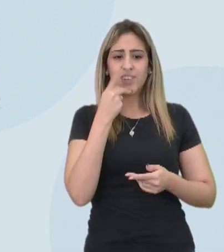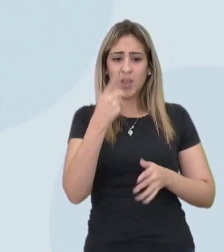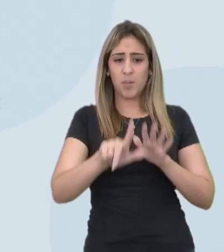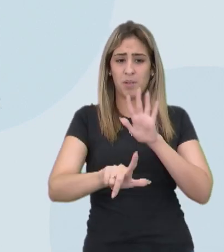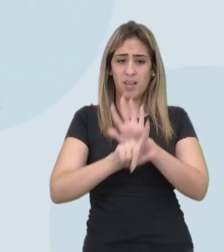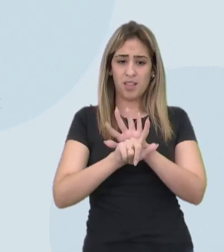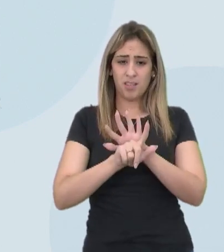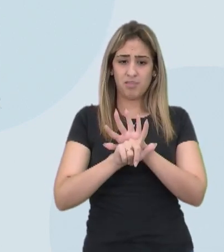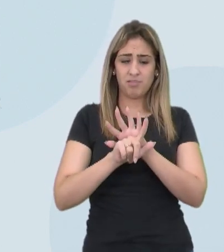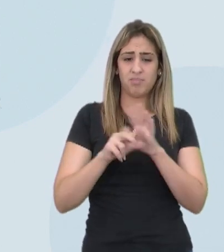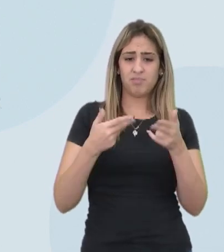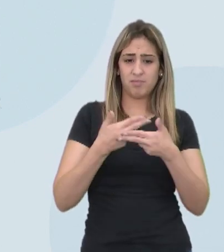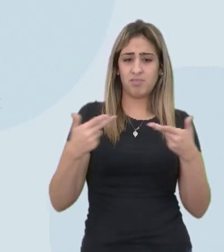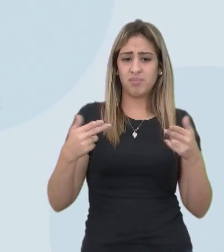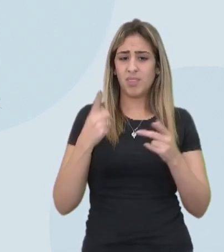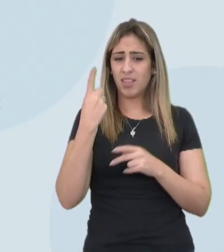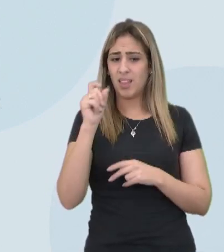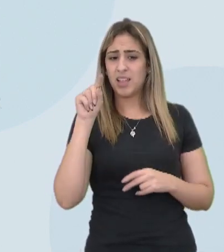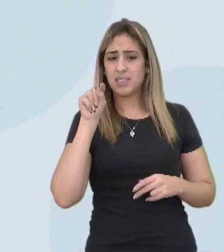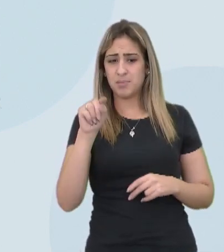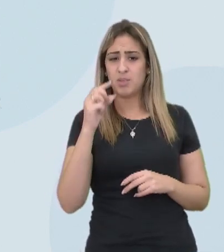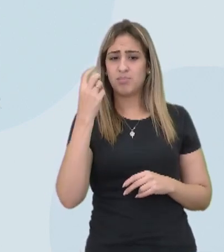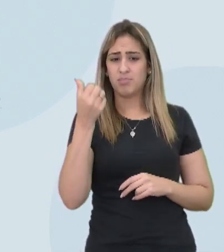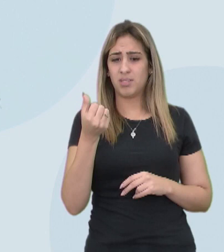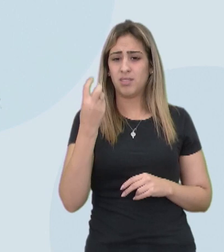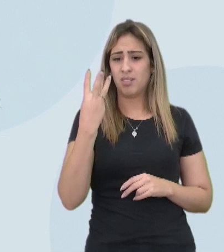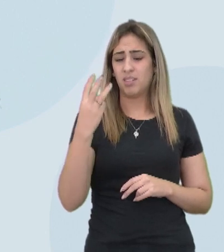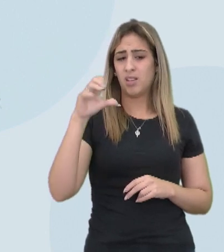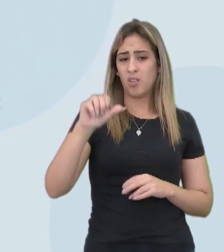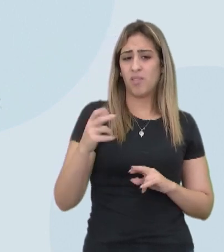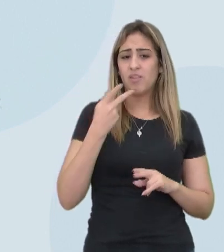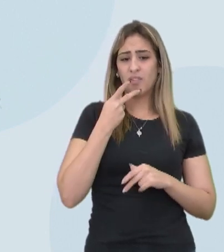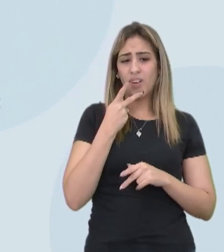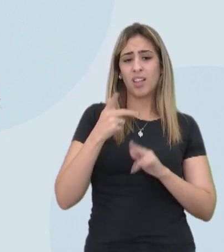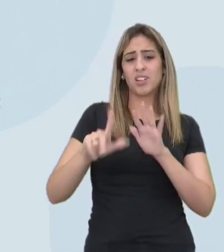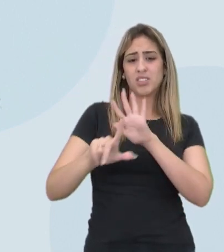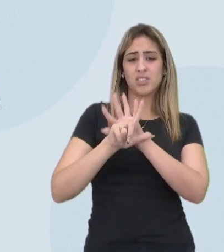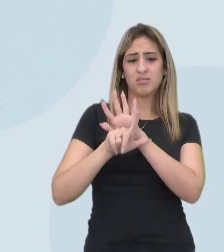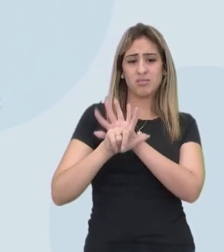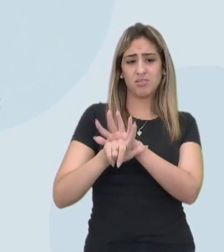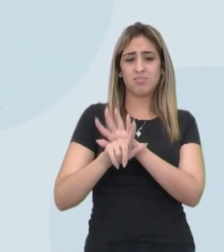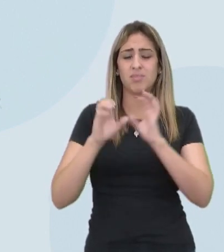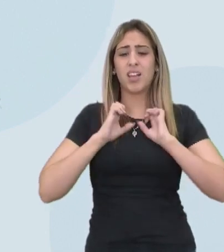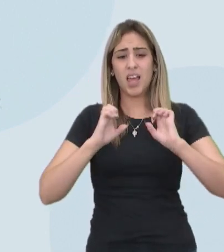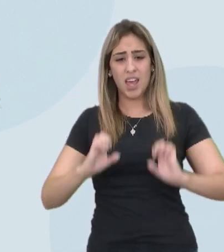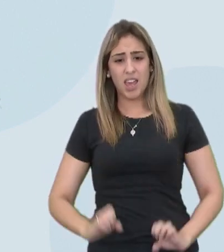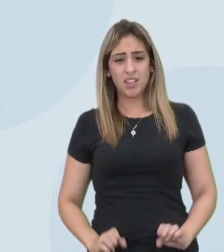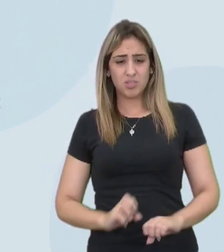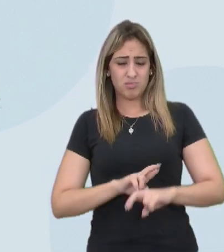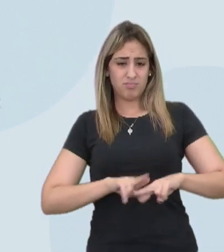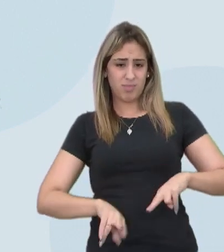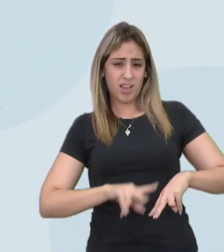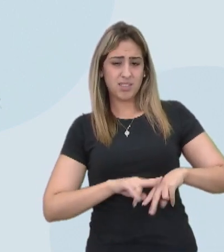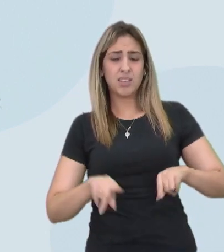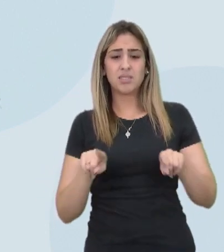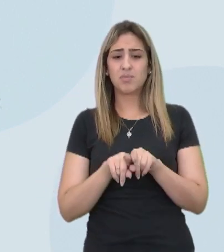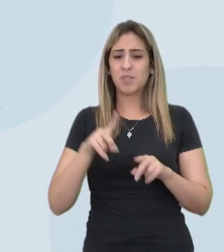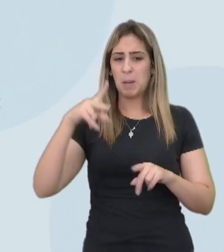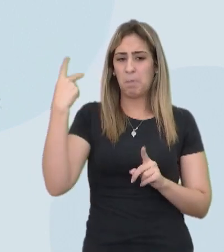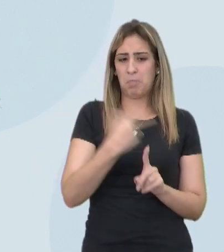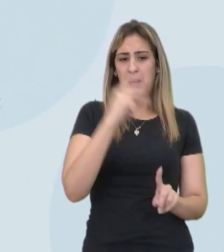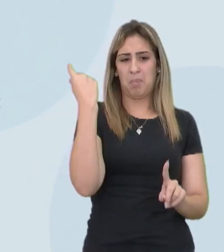lei, no caso a Lei 10.639, que trata de questões étnico-raciais, foi motivo de